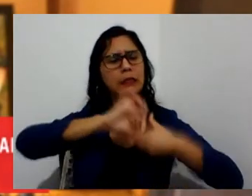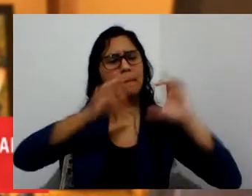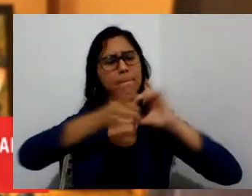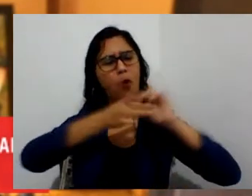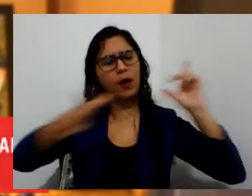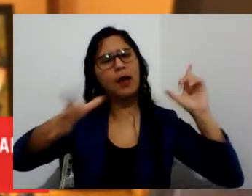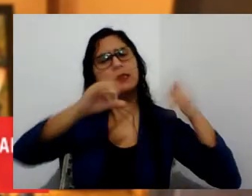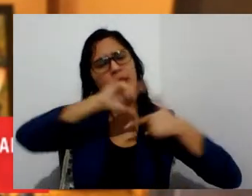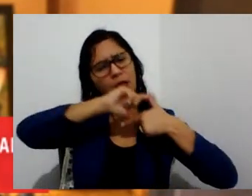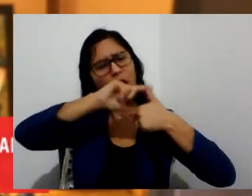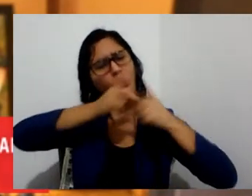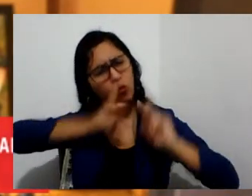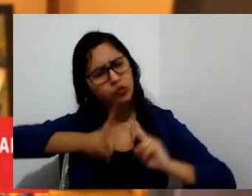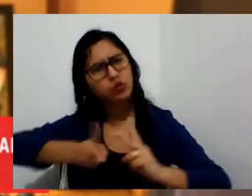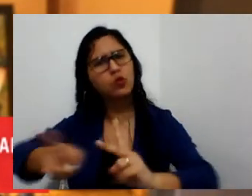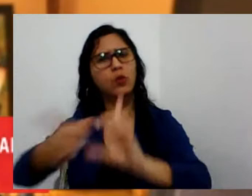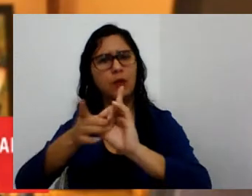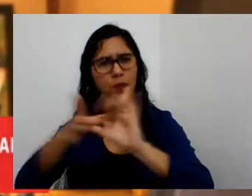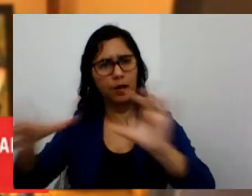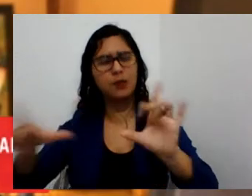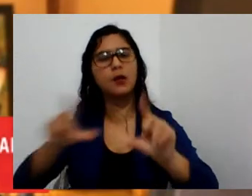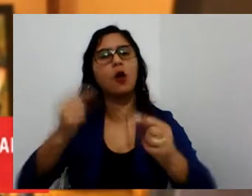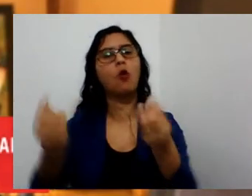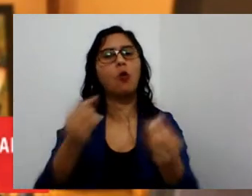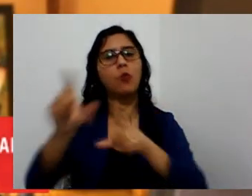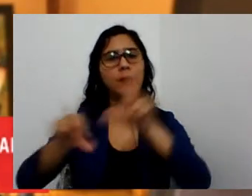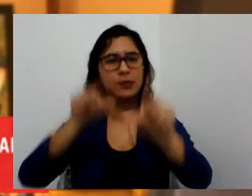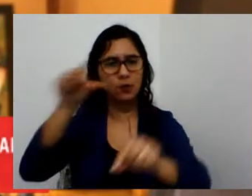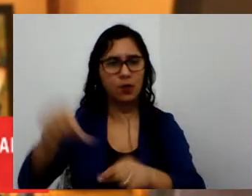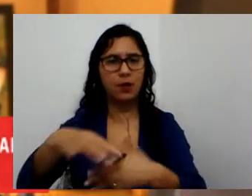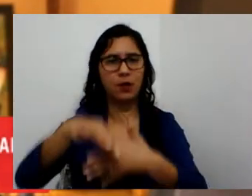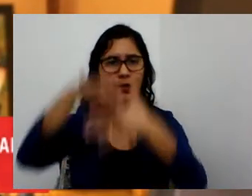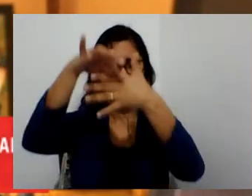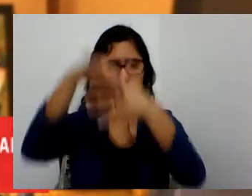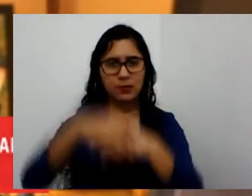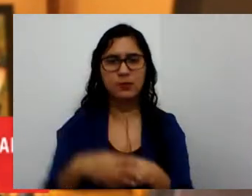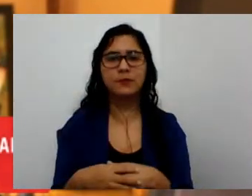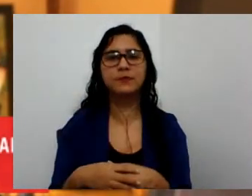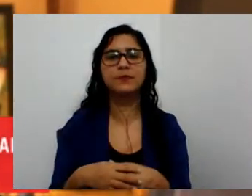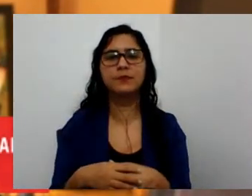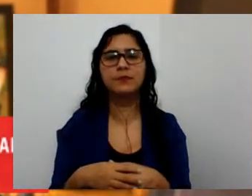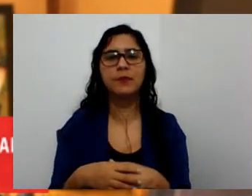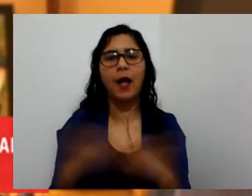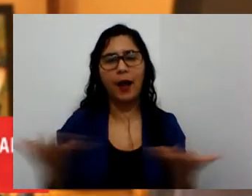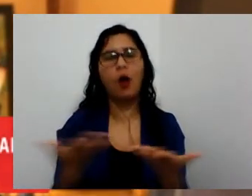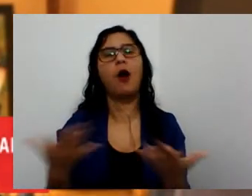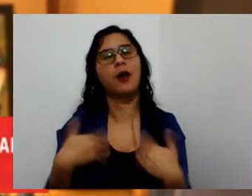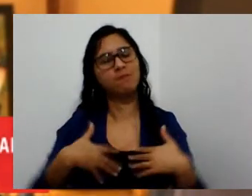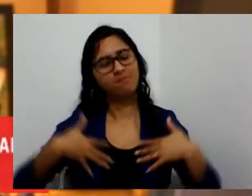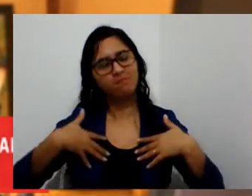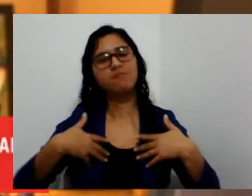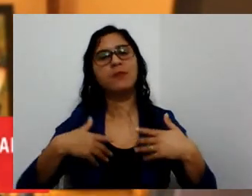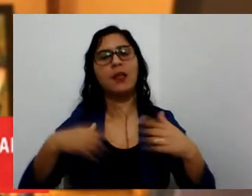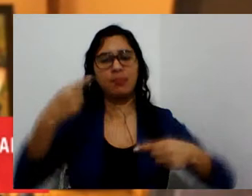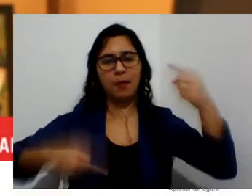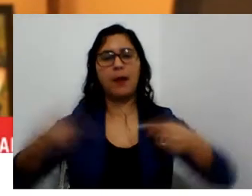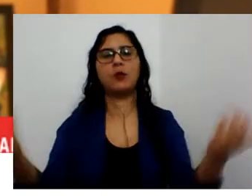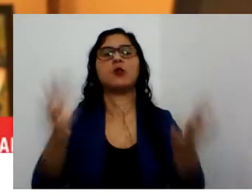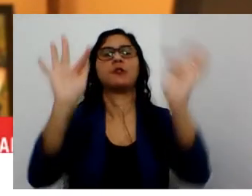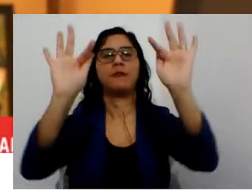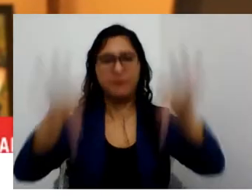na UFSCar na escolha de seus dirigentes. Com muito agrado, eu declaro encerrado este debate. A